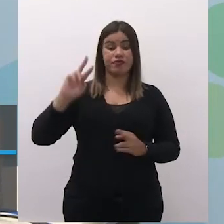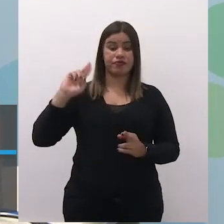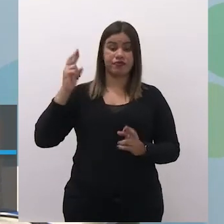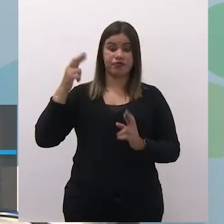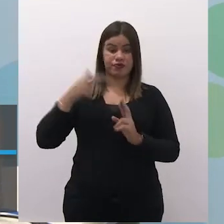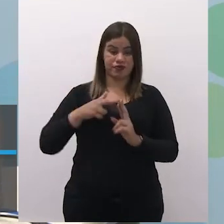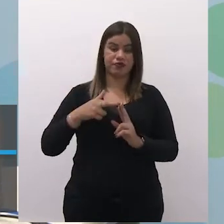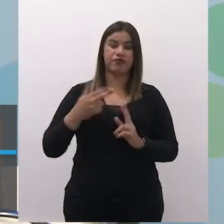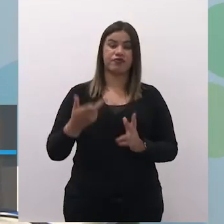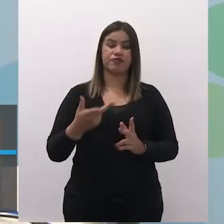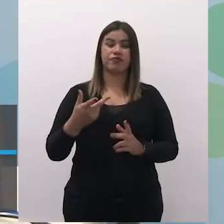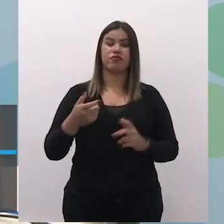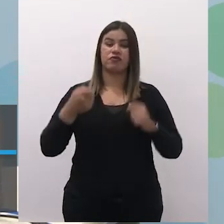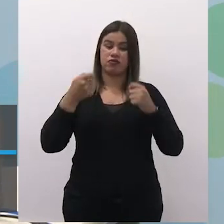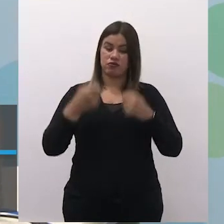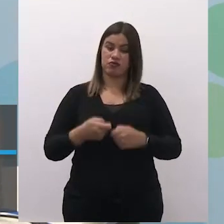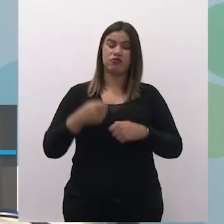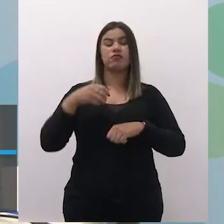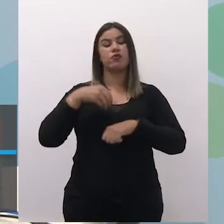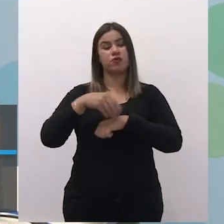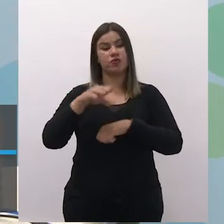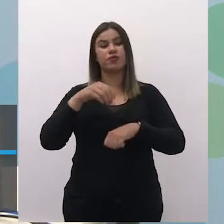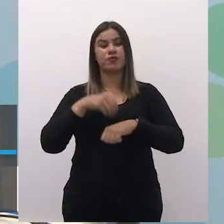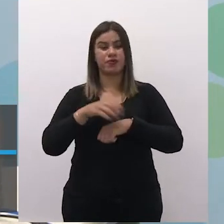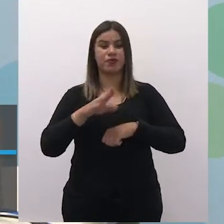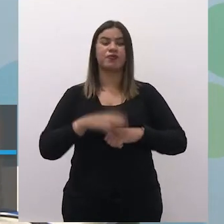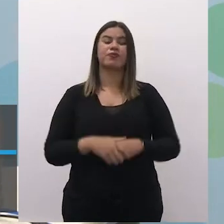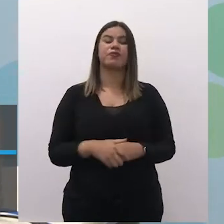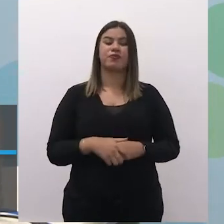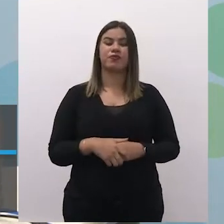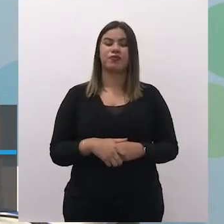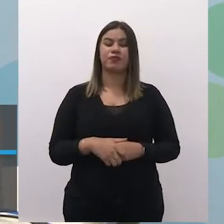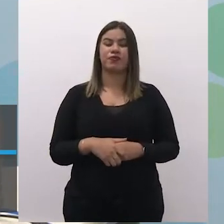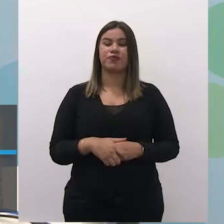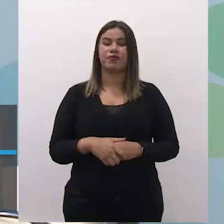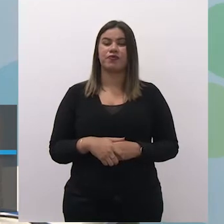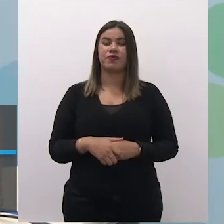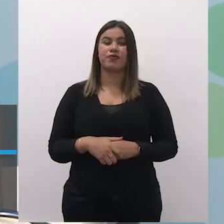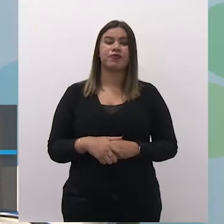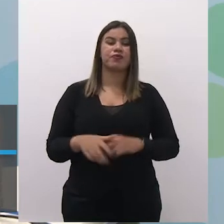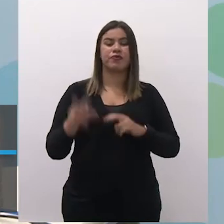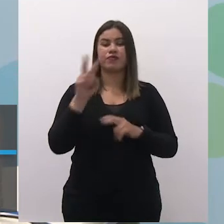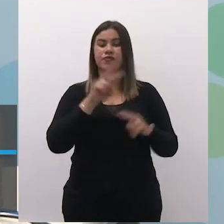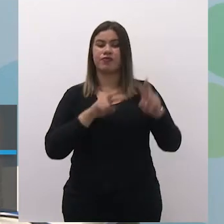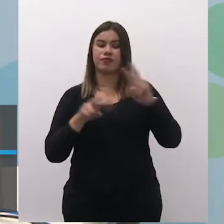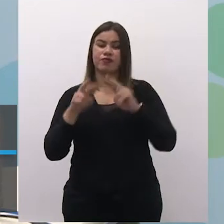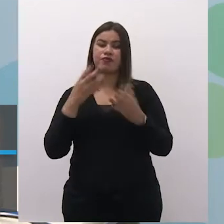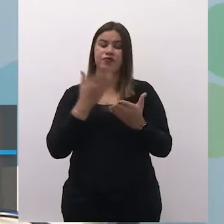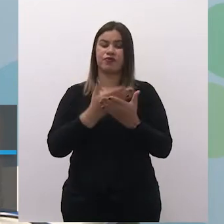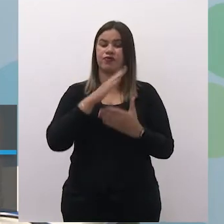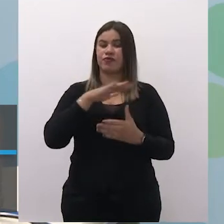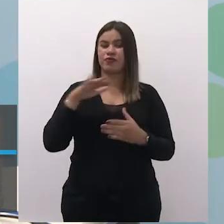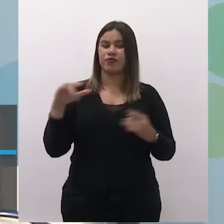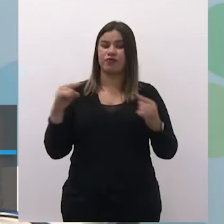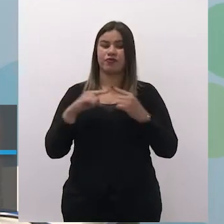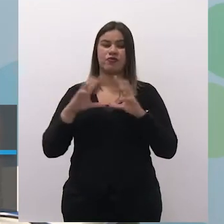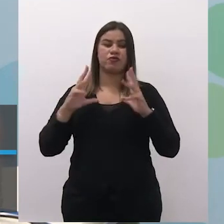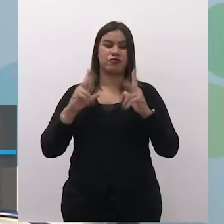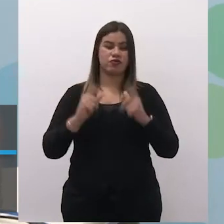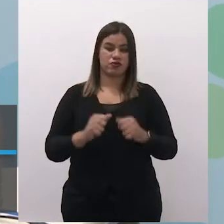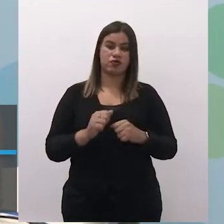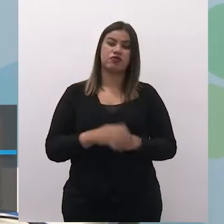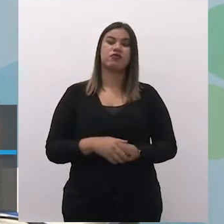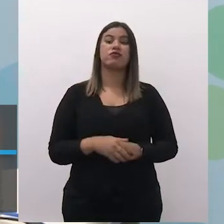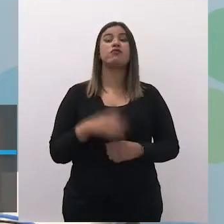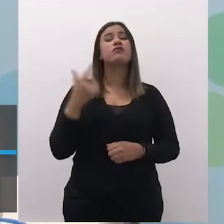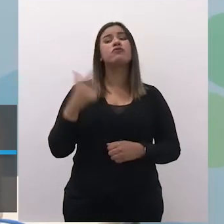se posicione como orientador do estudante, né? Enxergando esse estudante de uma maneira integral. E a